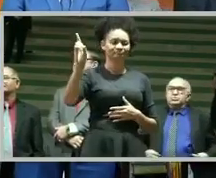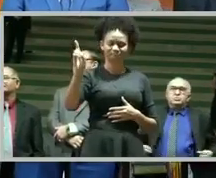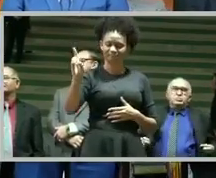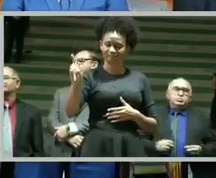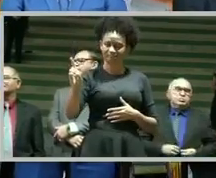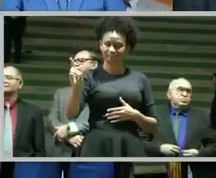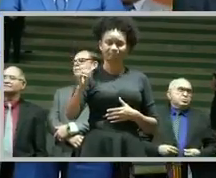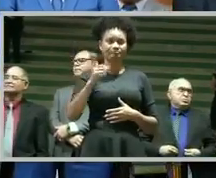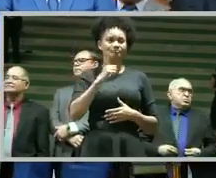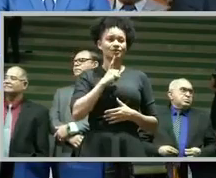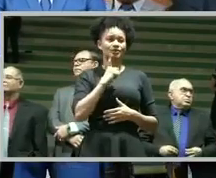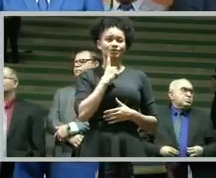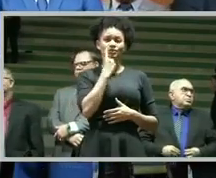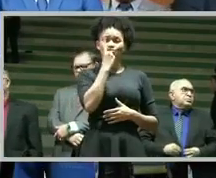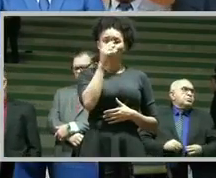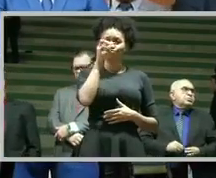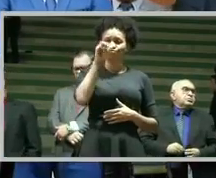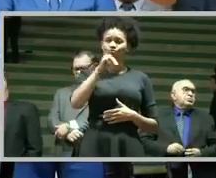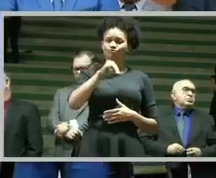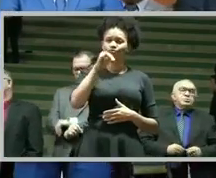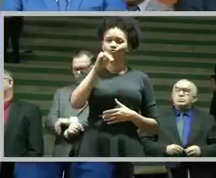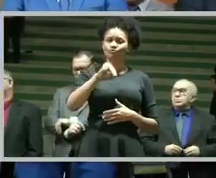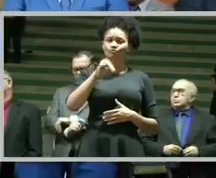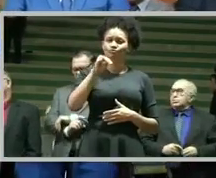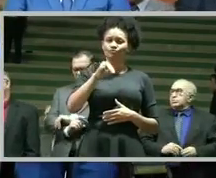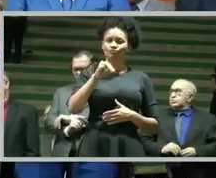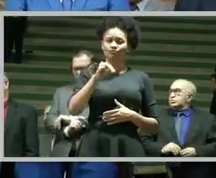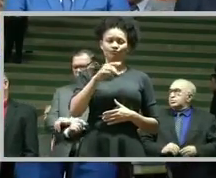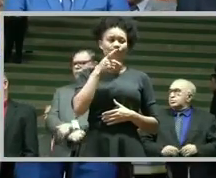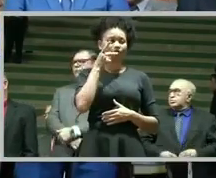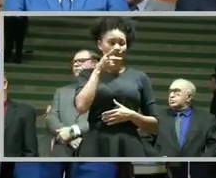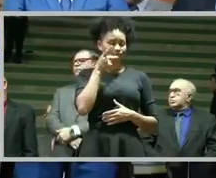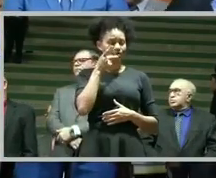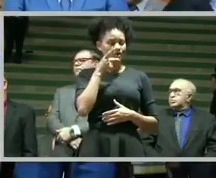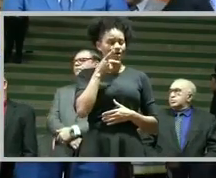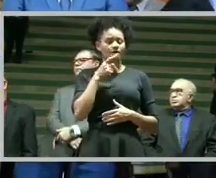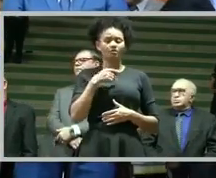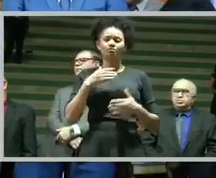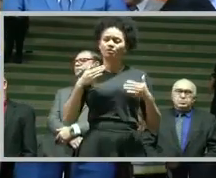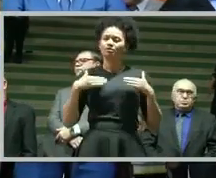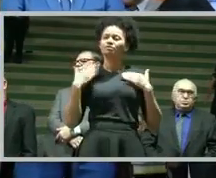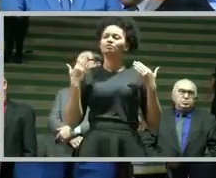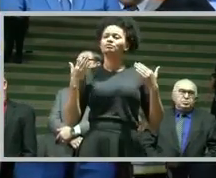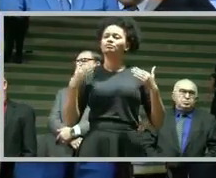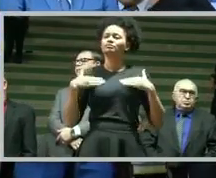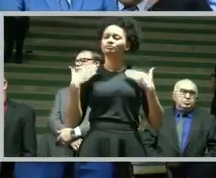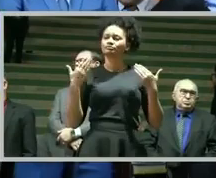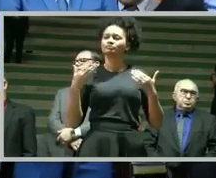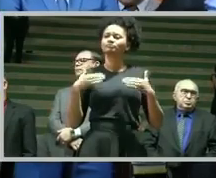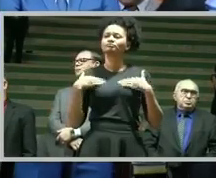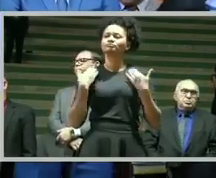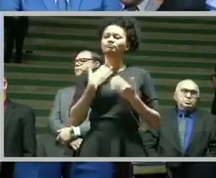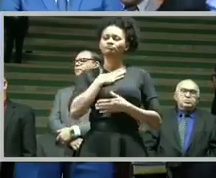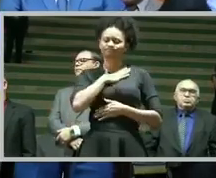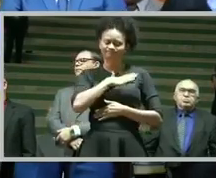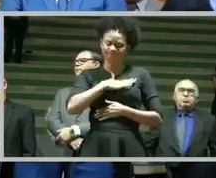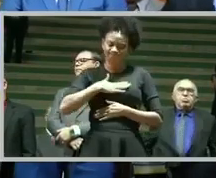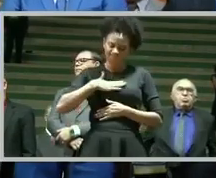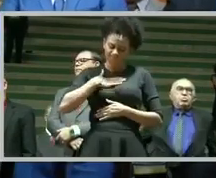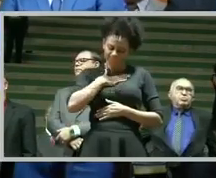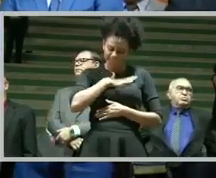Eu tenho um minuto e falo isso com alegria e com